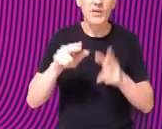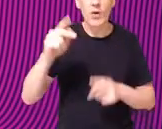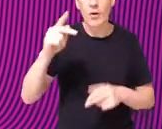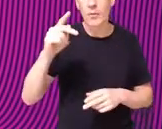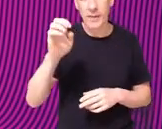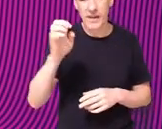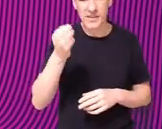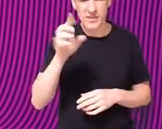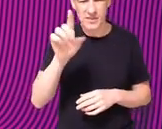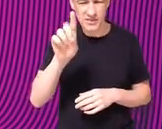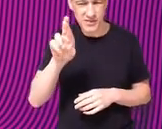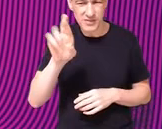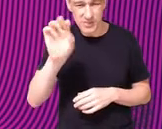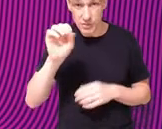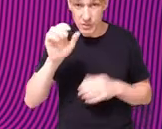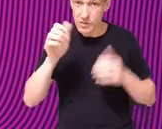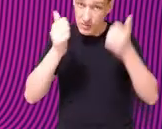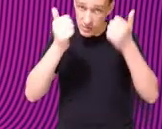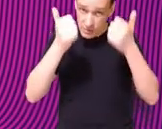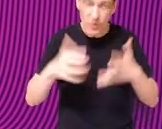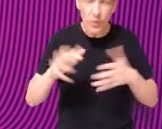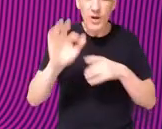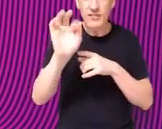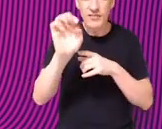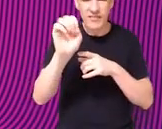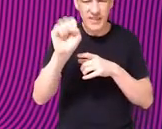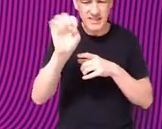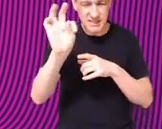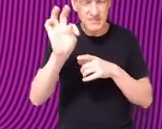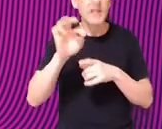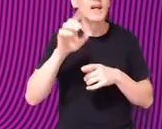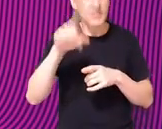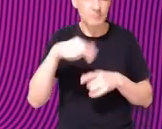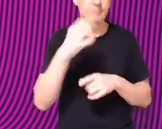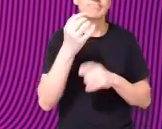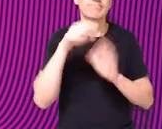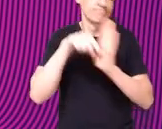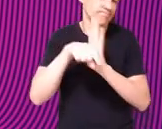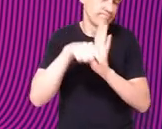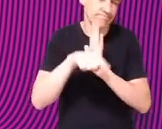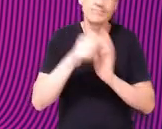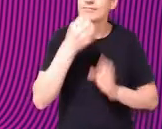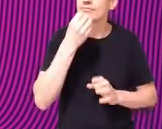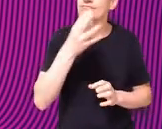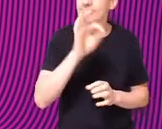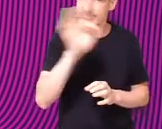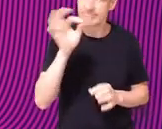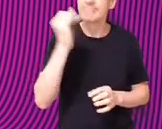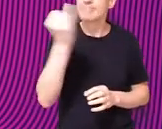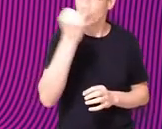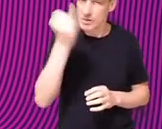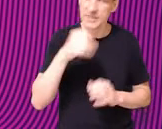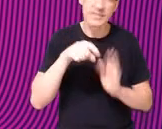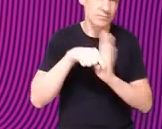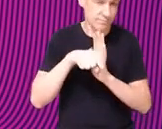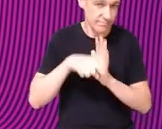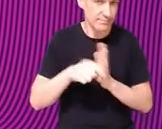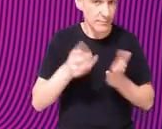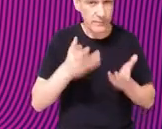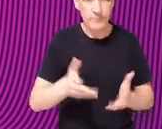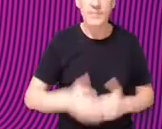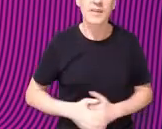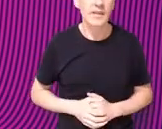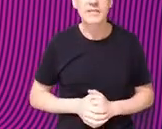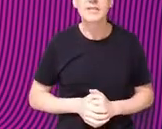porque é um bom exame quando a ressonância sugere sarcoidose, mas não é algo muito fidedigno. E com todo esse histórico,